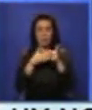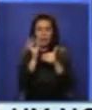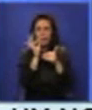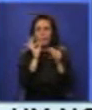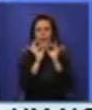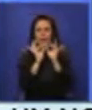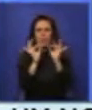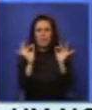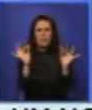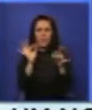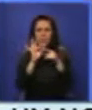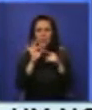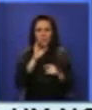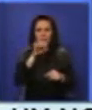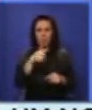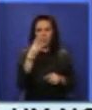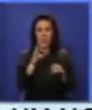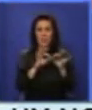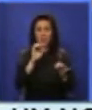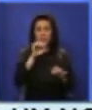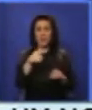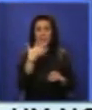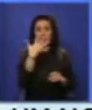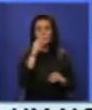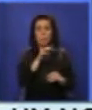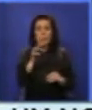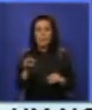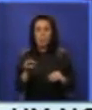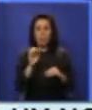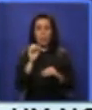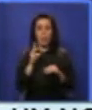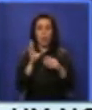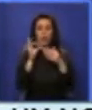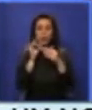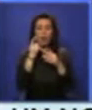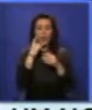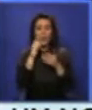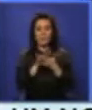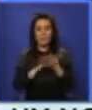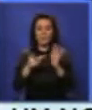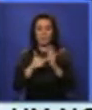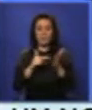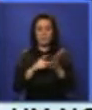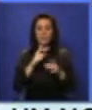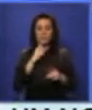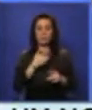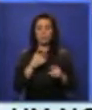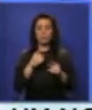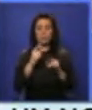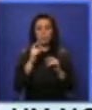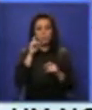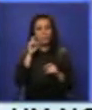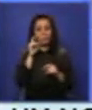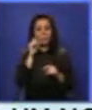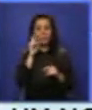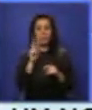muito finas, muito minuciosas, 0,3 a 0,5 milímetros, ou mesmo não tocar no dente, portanto é uma técnica muito conservadora, onde